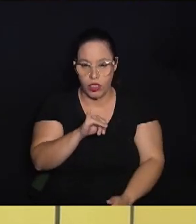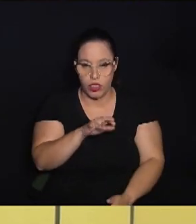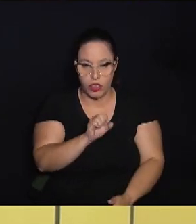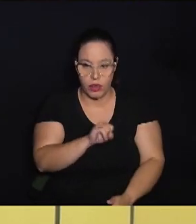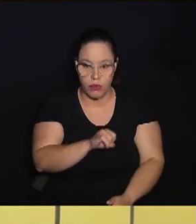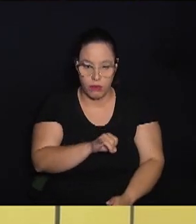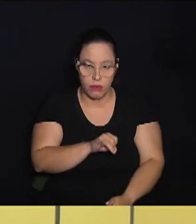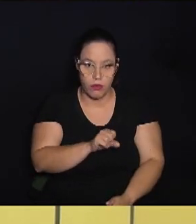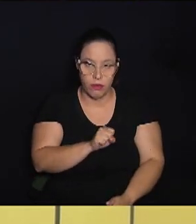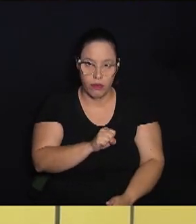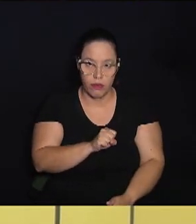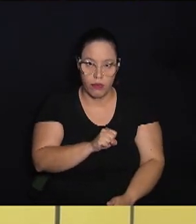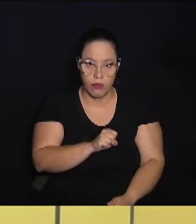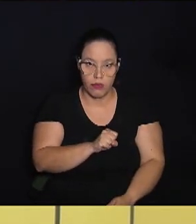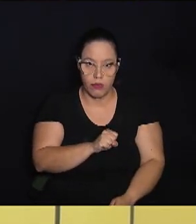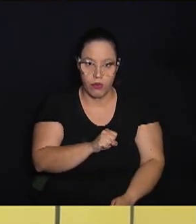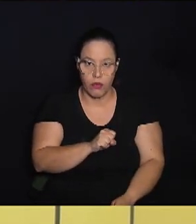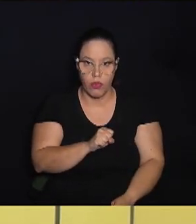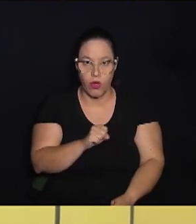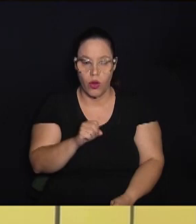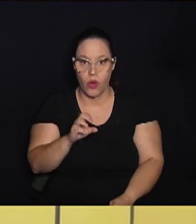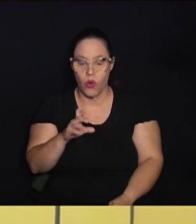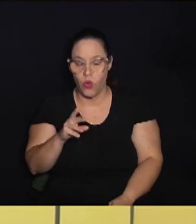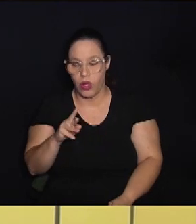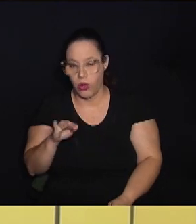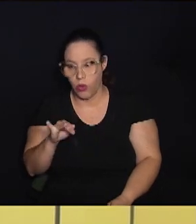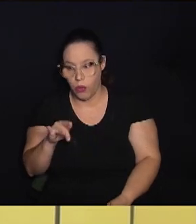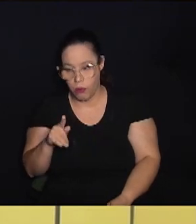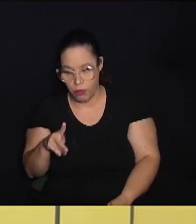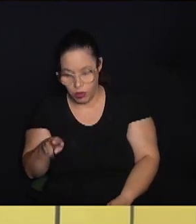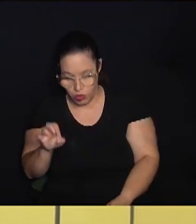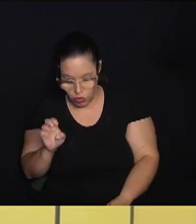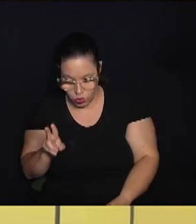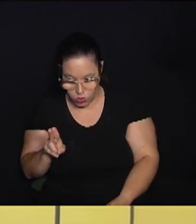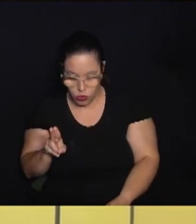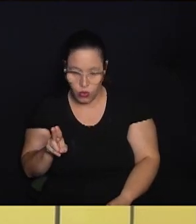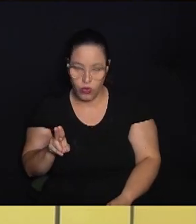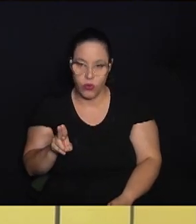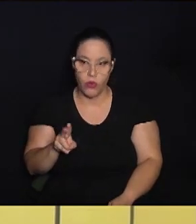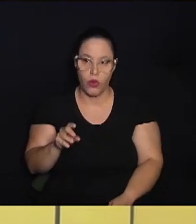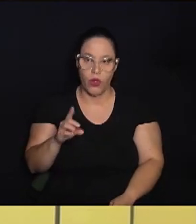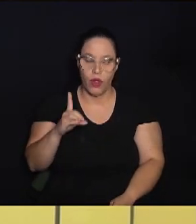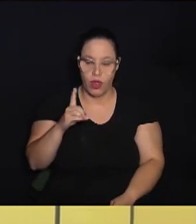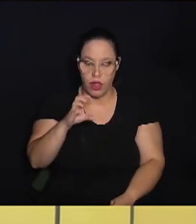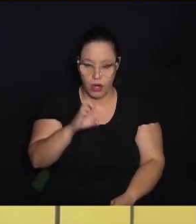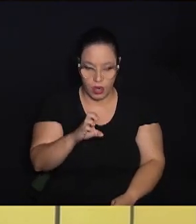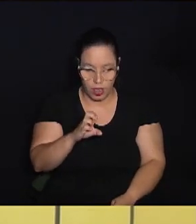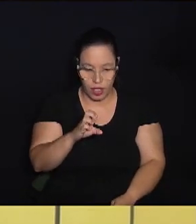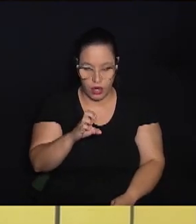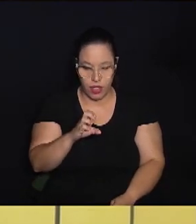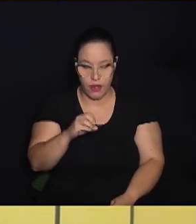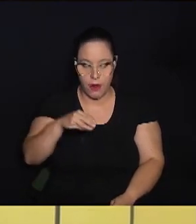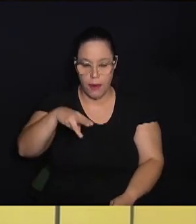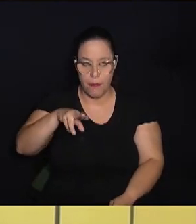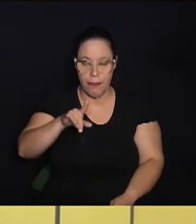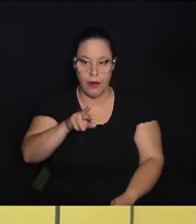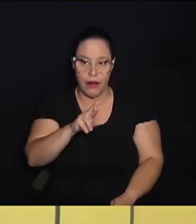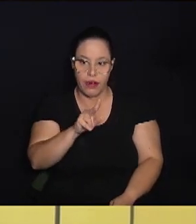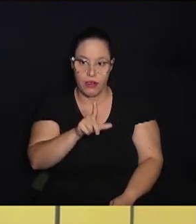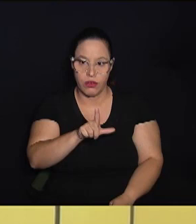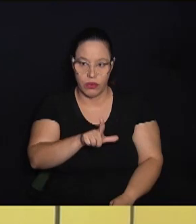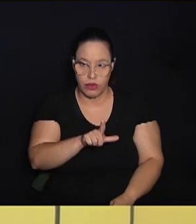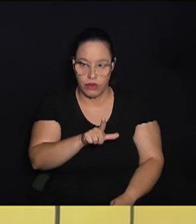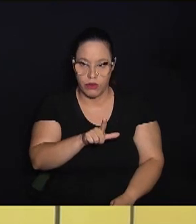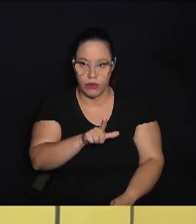se você pega um Quad europeu ou mesmo um quadrinho DC Marvel principalmente se ele for um pouco diferente do